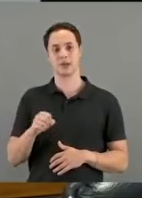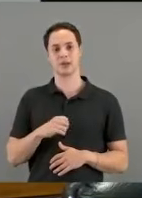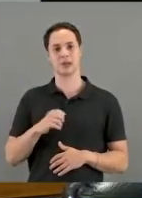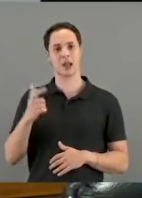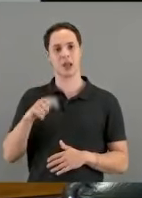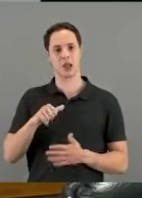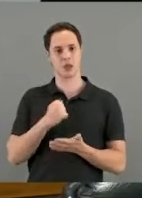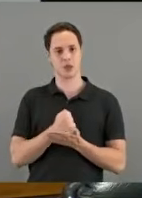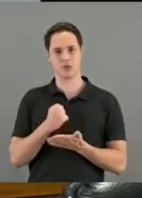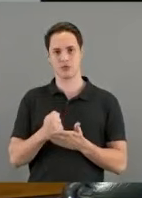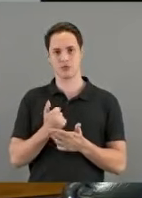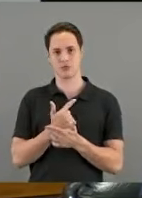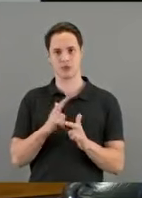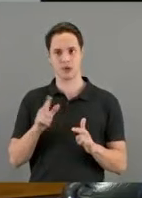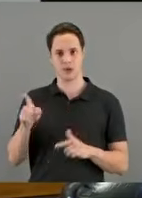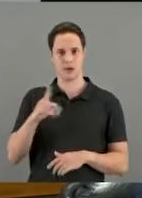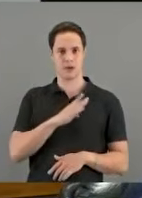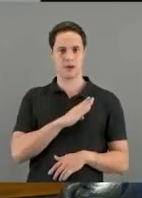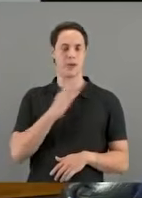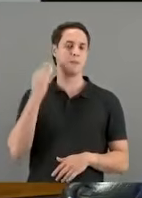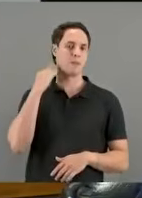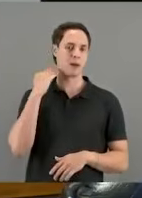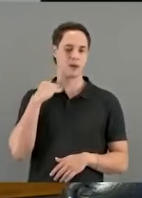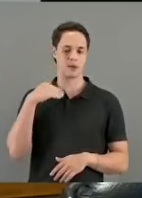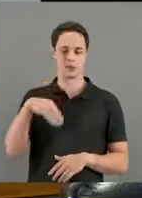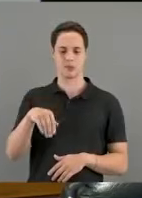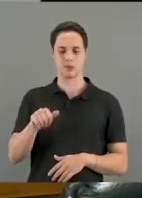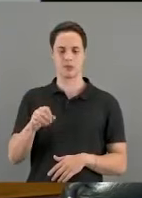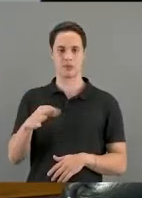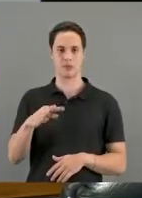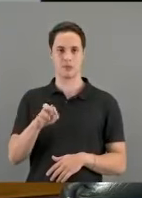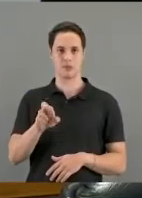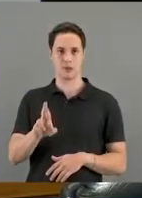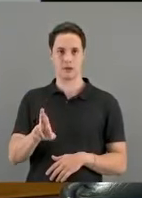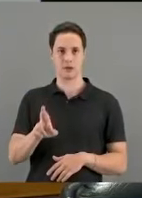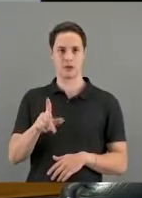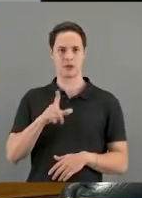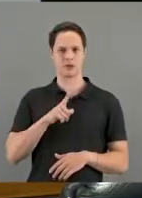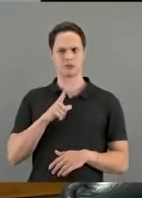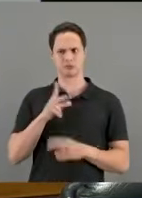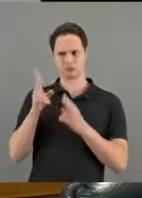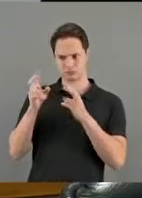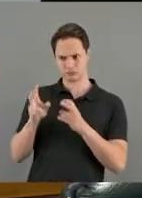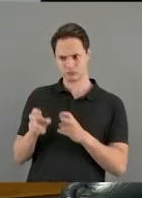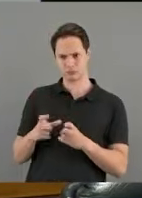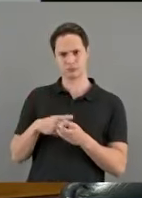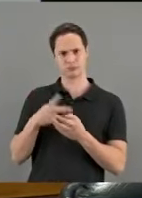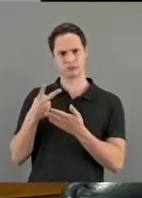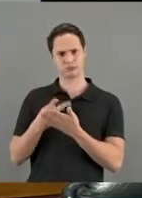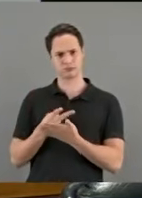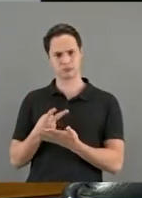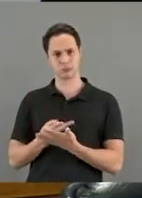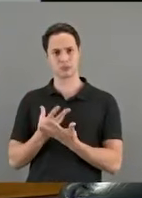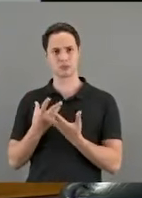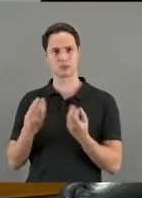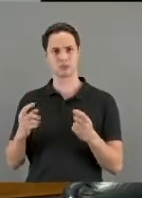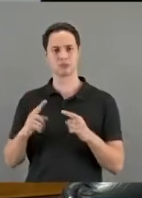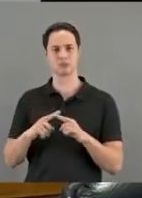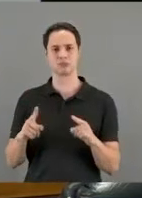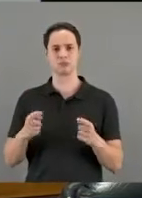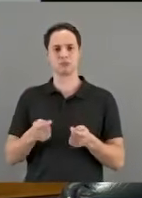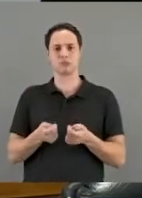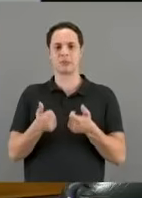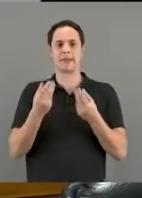ACT, o Banco Master. Considera que existe um conjunto de irregularidades e não